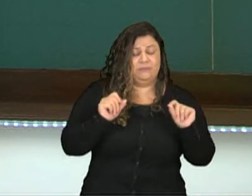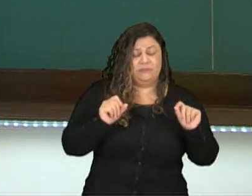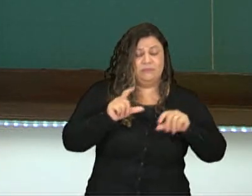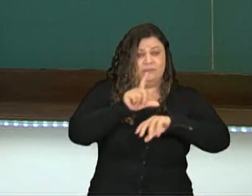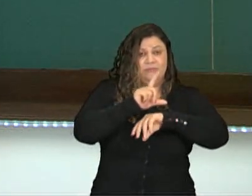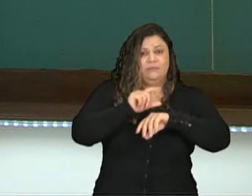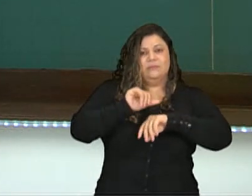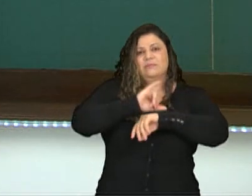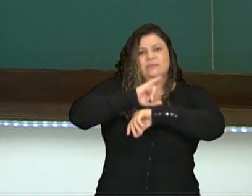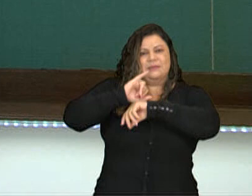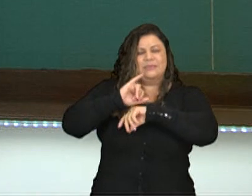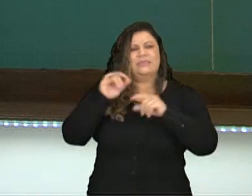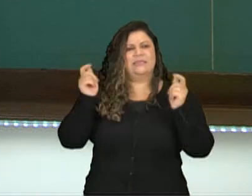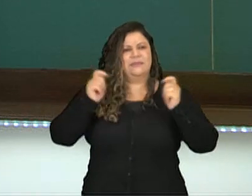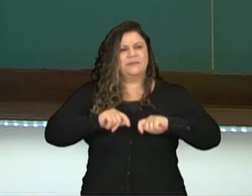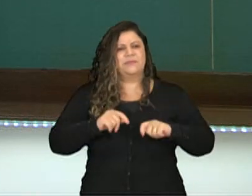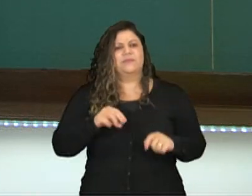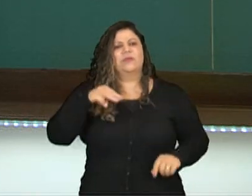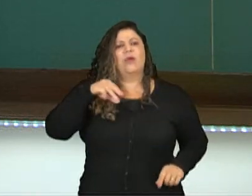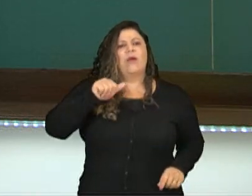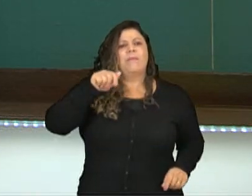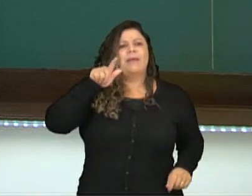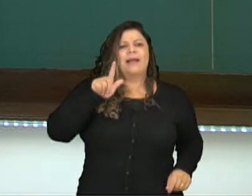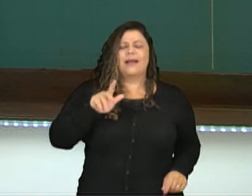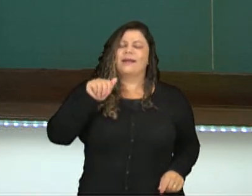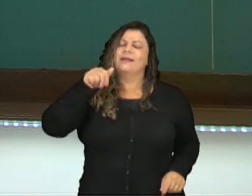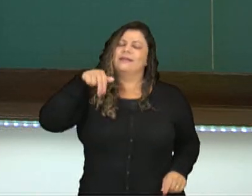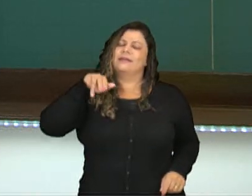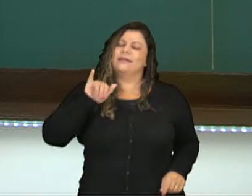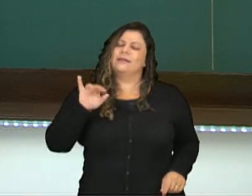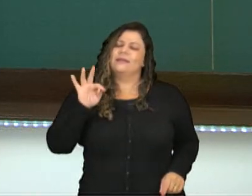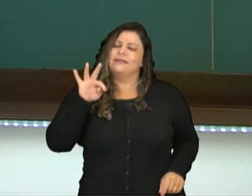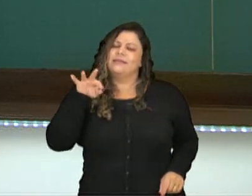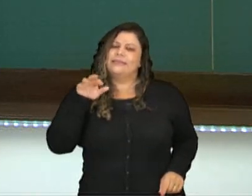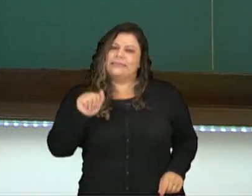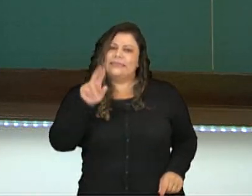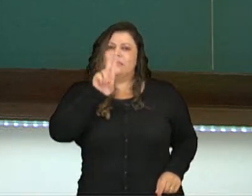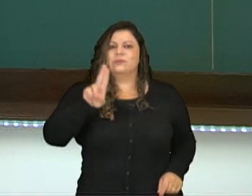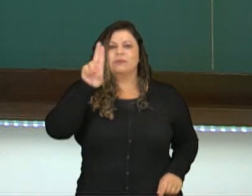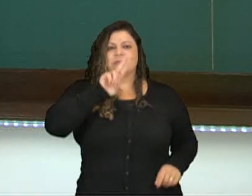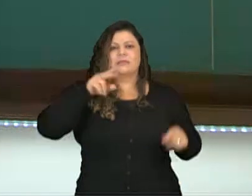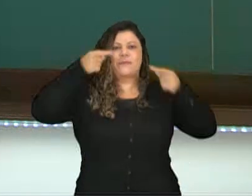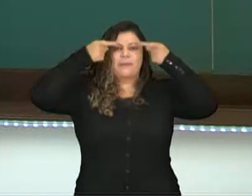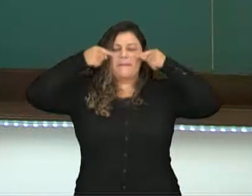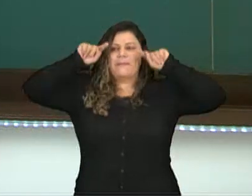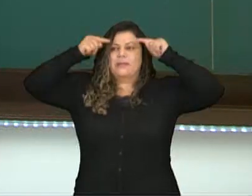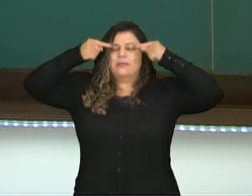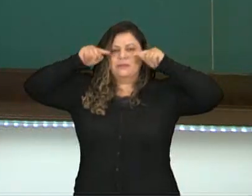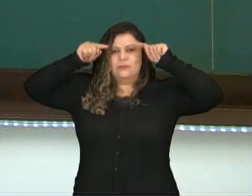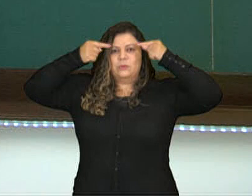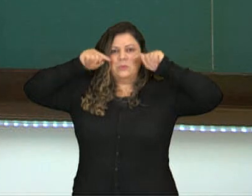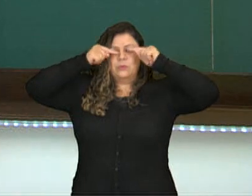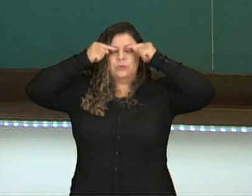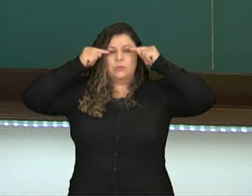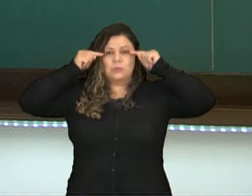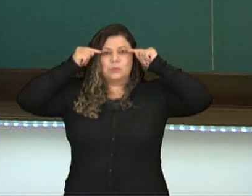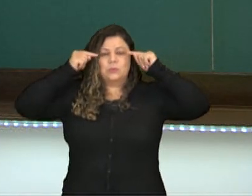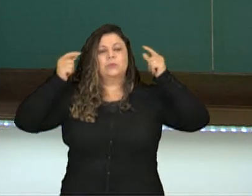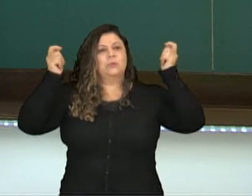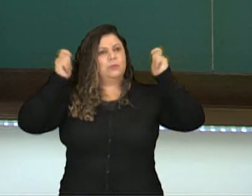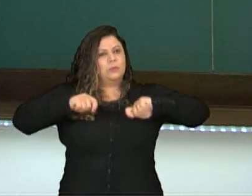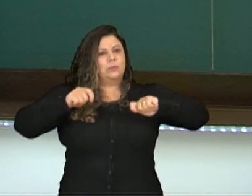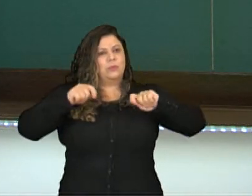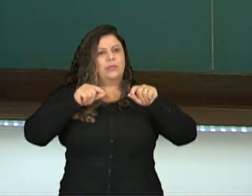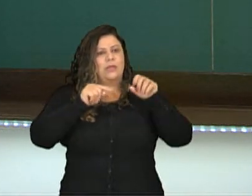fazer ali, ou até mesmo a malaquita, utilizado para as pinturas dos olhos. Então eles amassavam com essa palheta ou colocavam